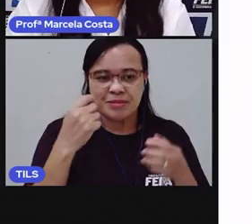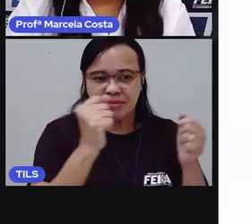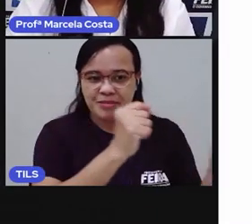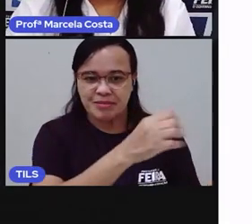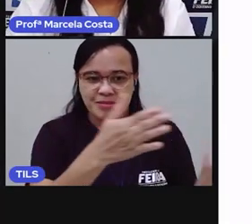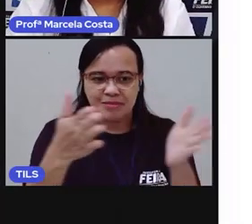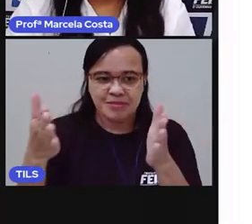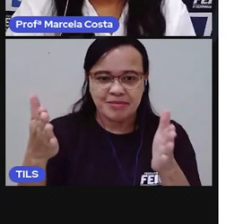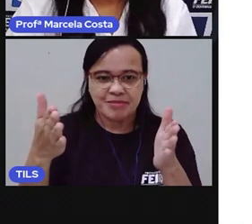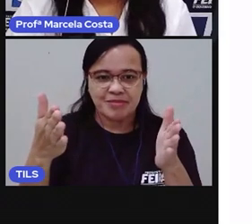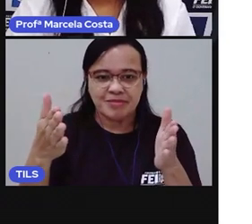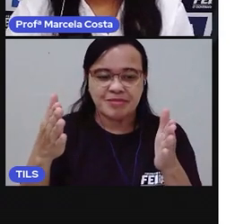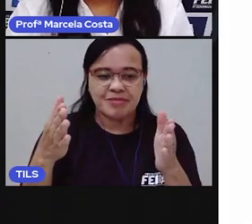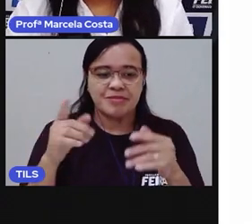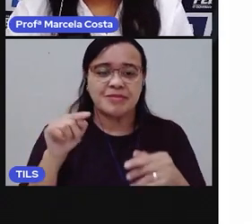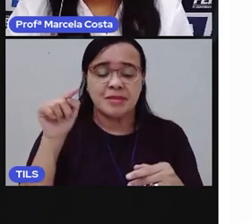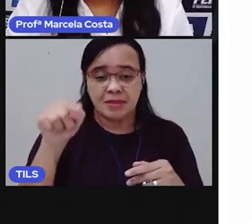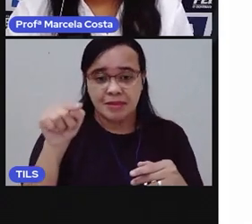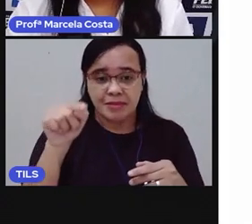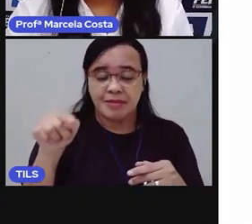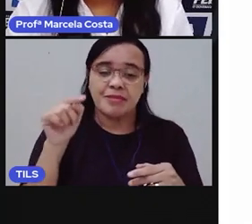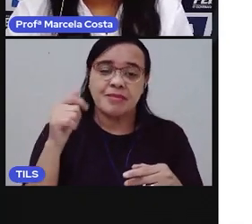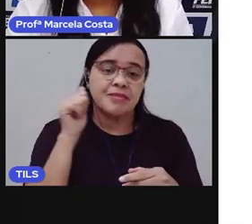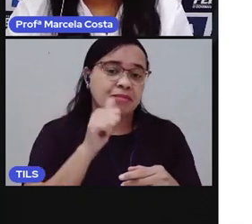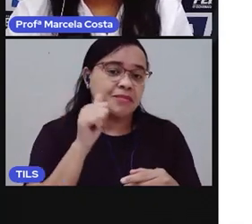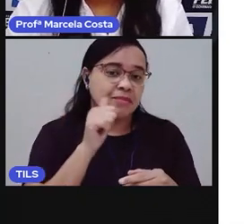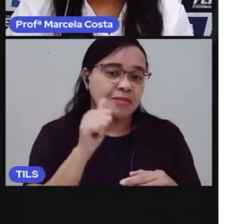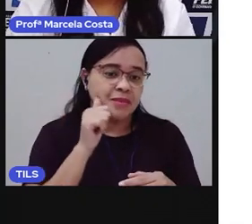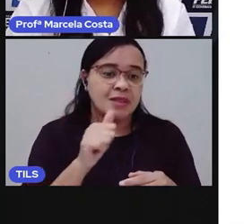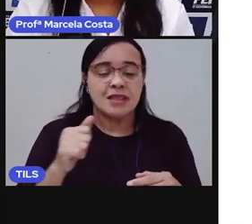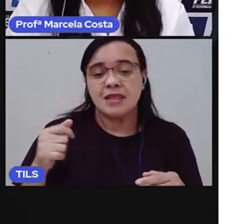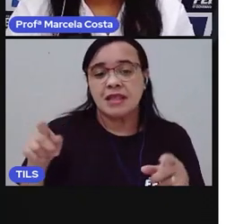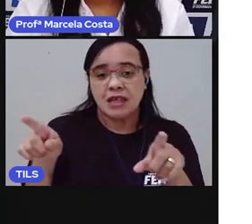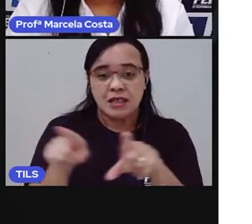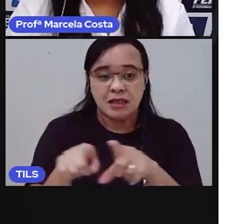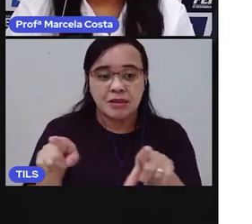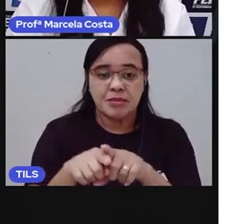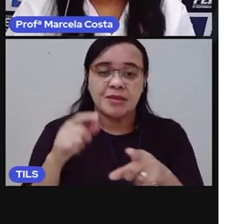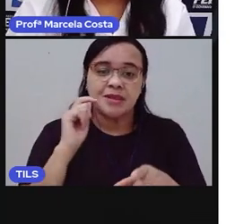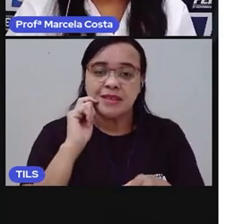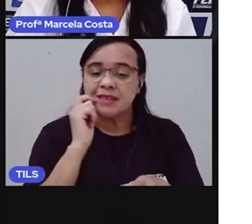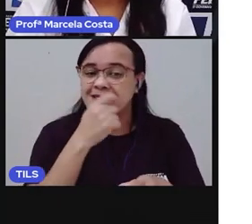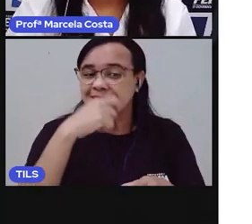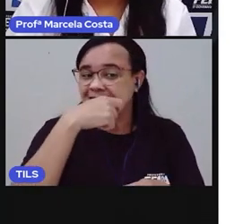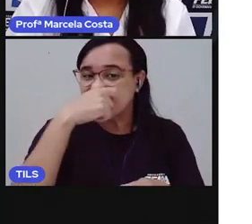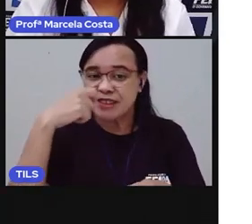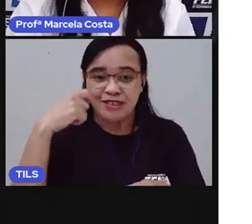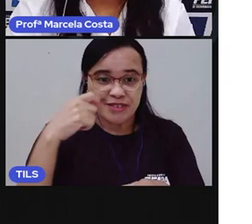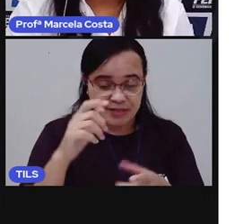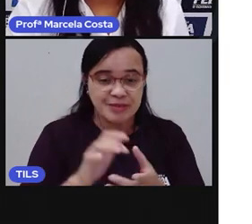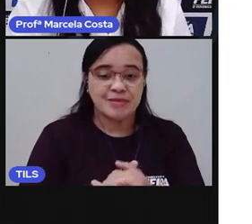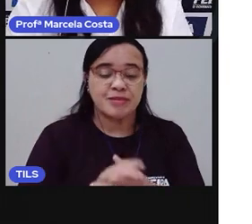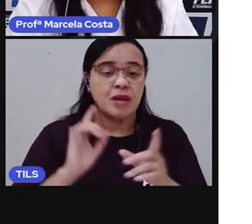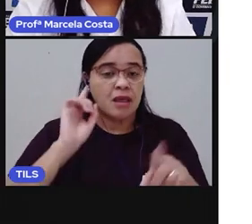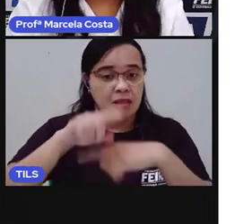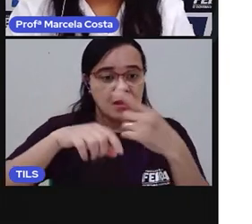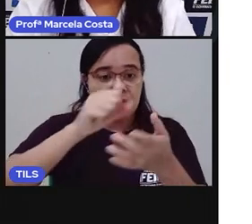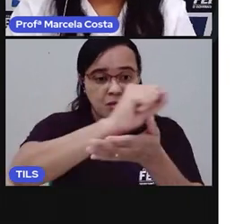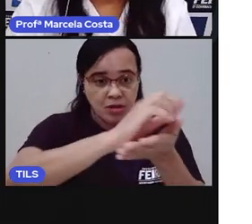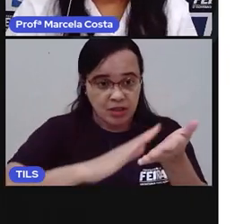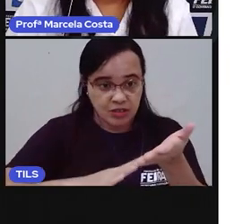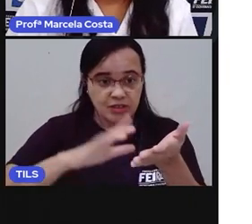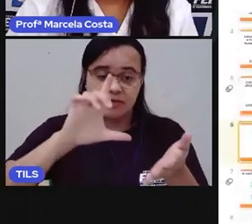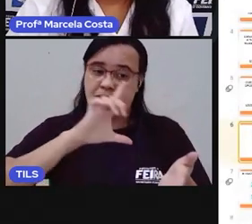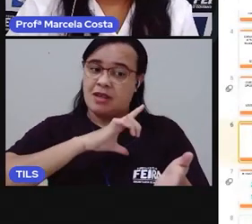as Aninha e os seus dentinhos tem um link aqui e na sua atividade no seu percurso pedagógica também tem esse